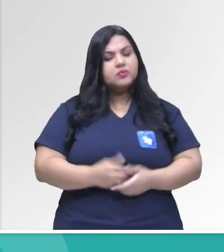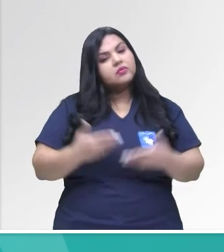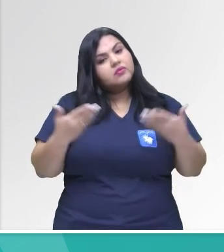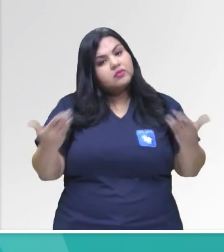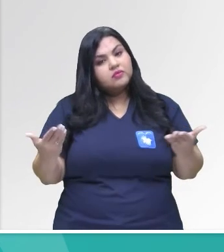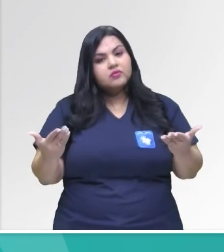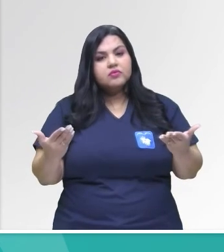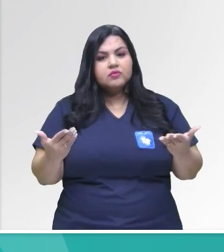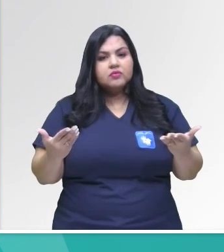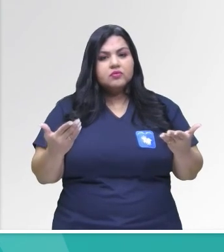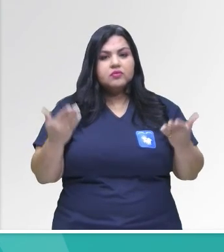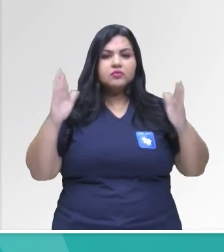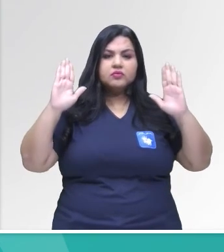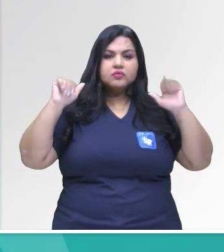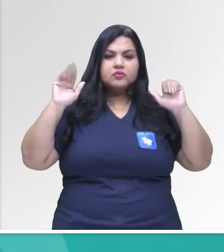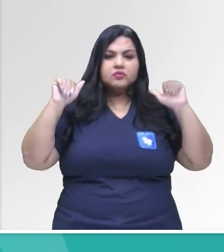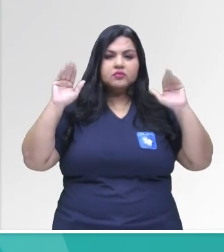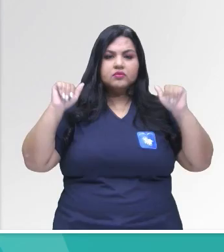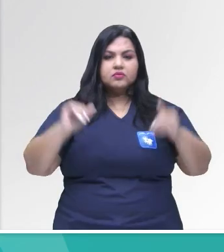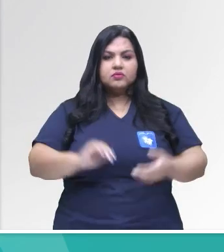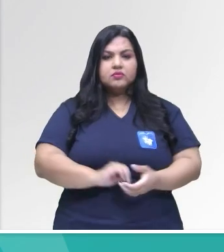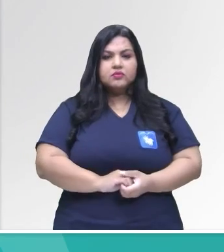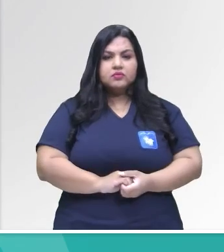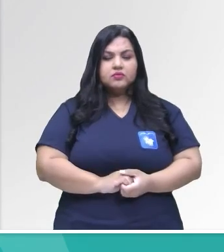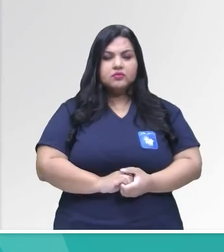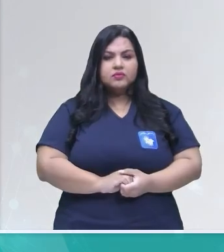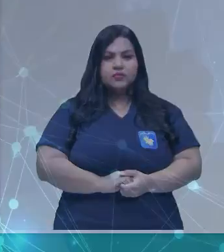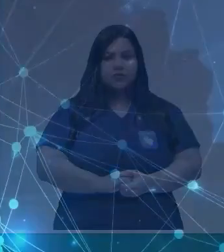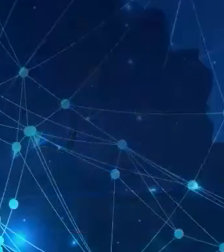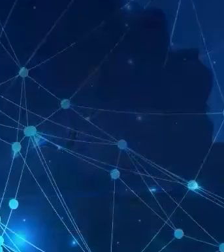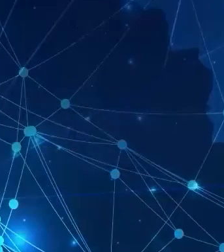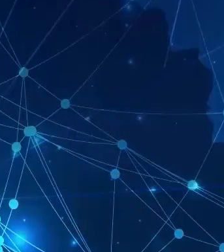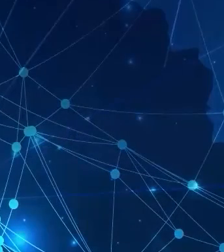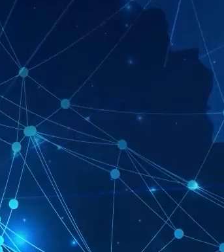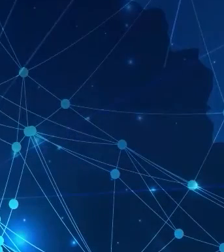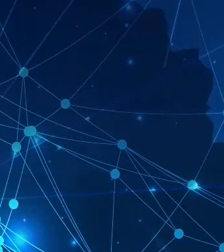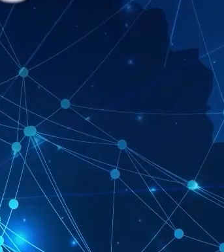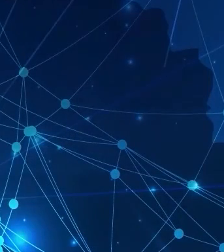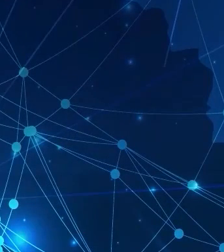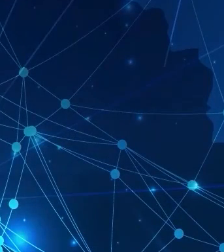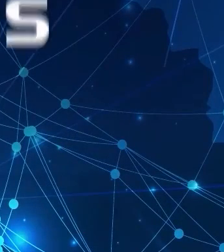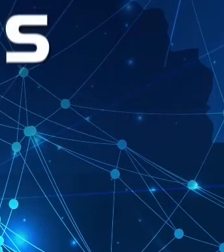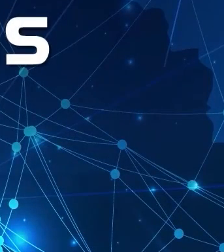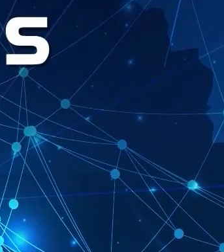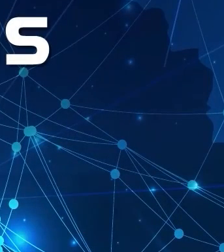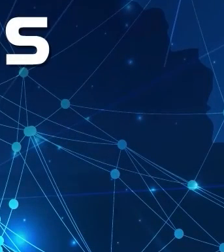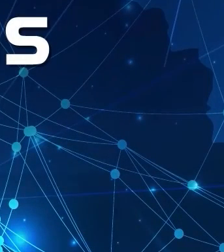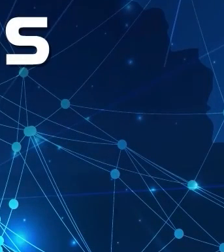pessoal. Bye, bye.